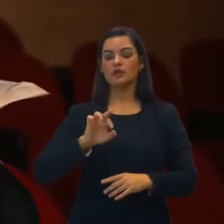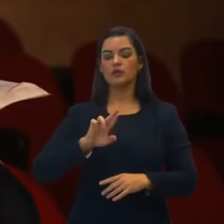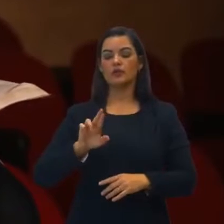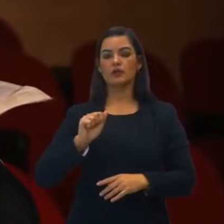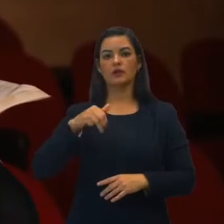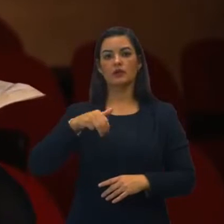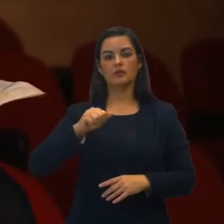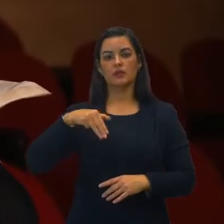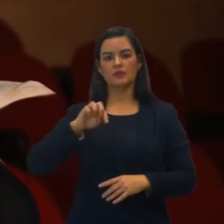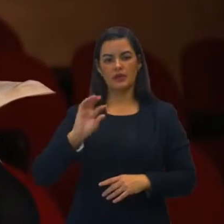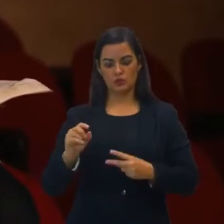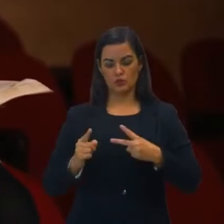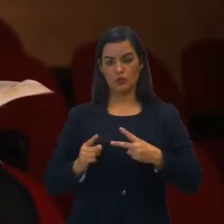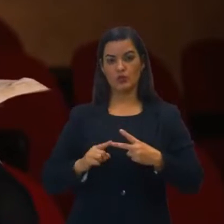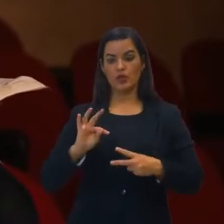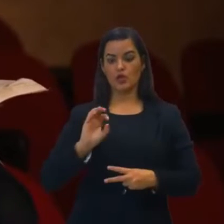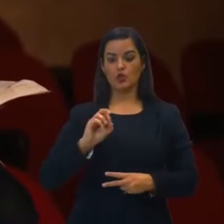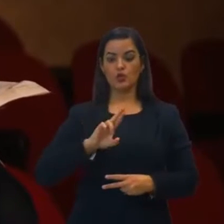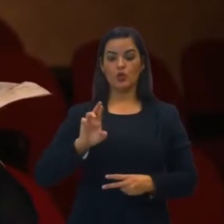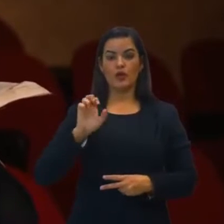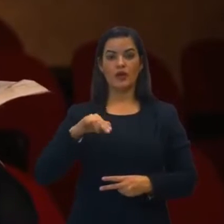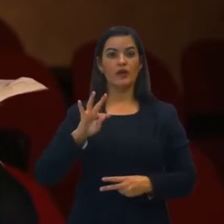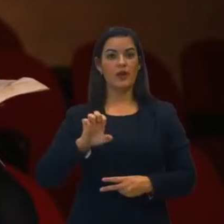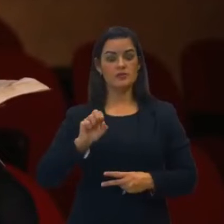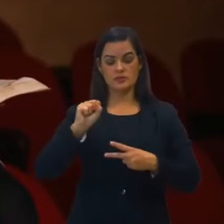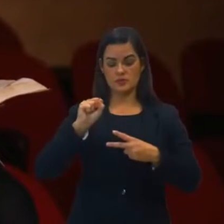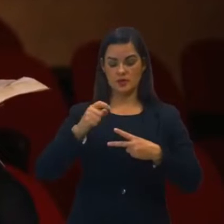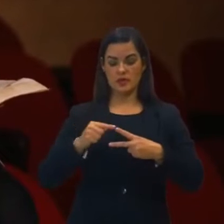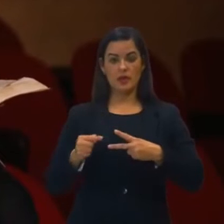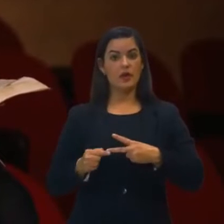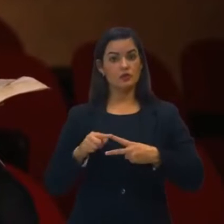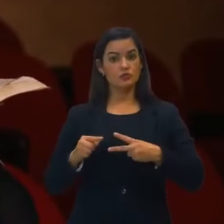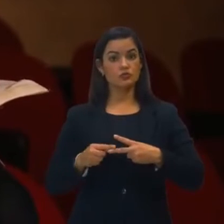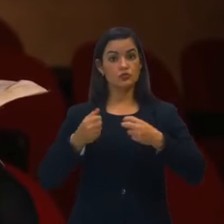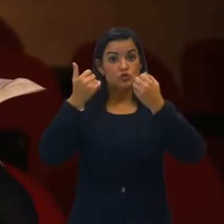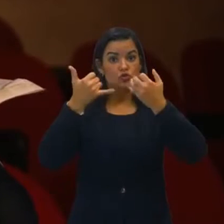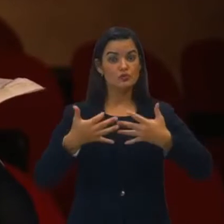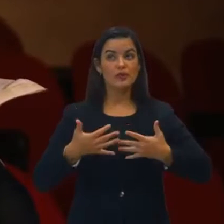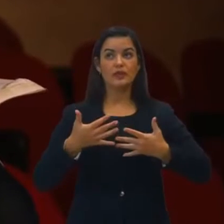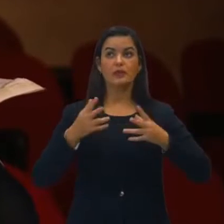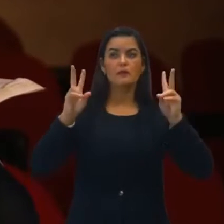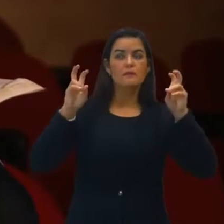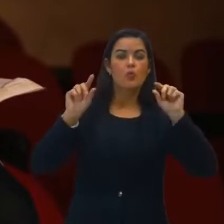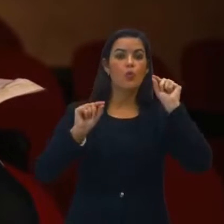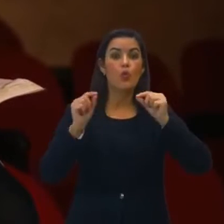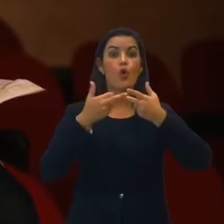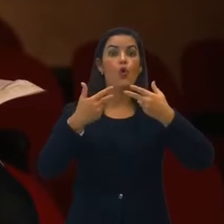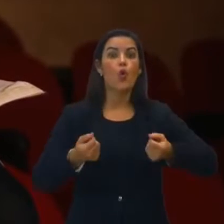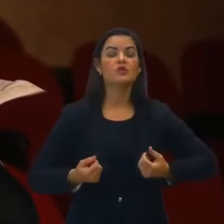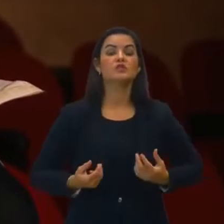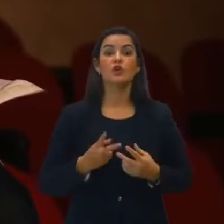Segundo, torrentes. Ambas as palavras tratam de coisas grandes, caudalosas,